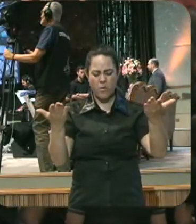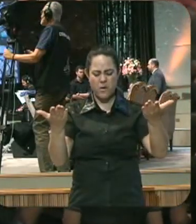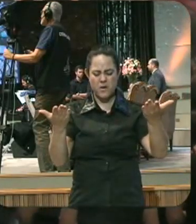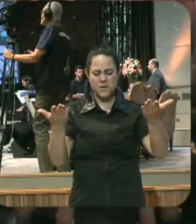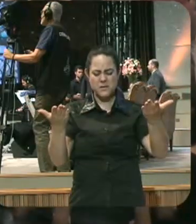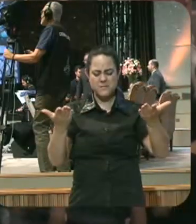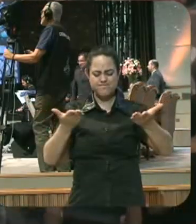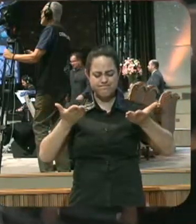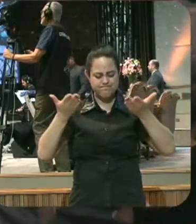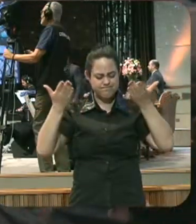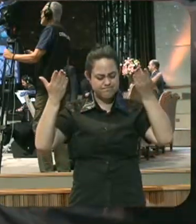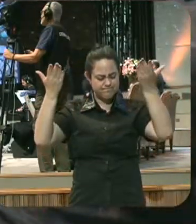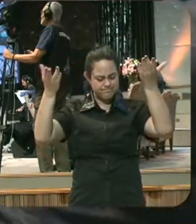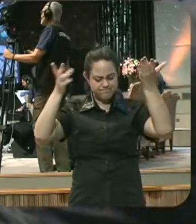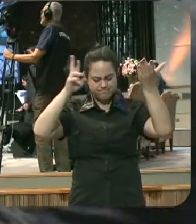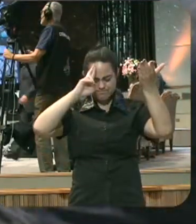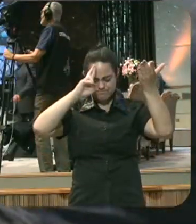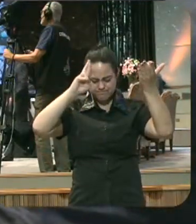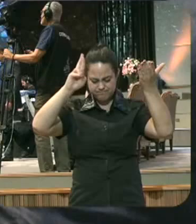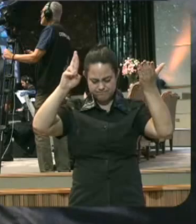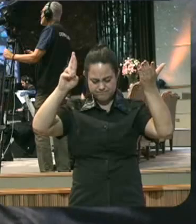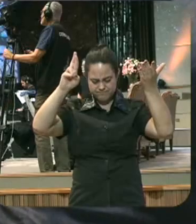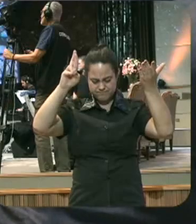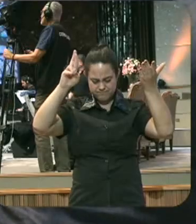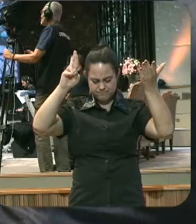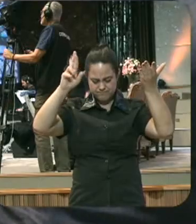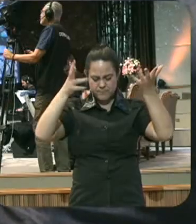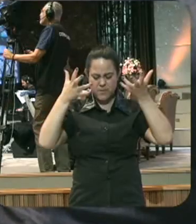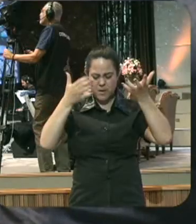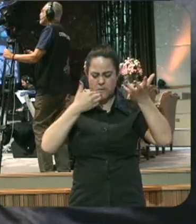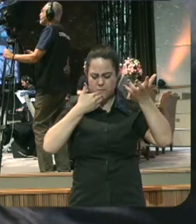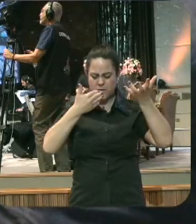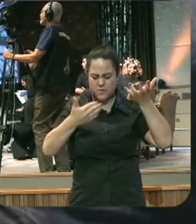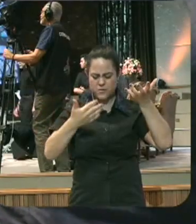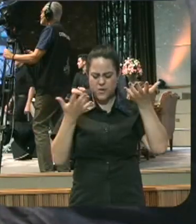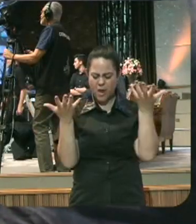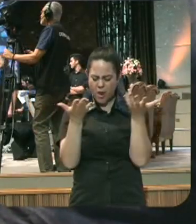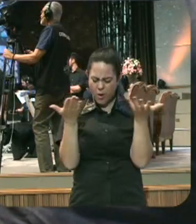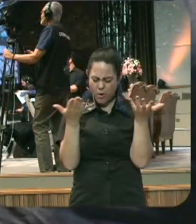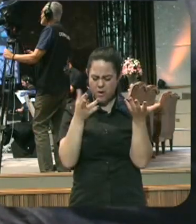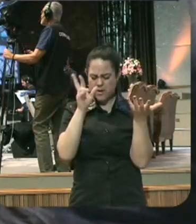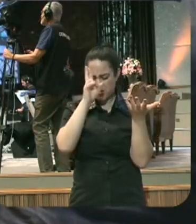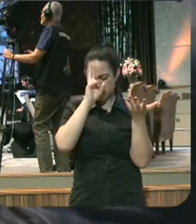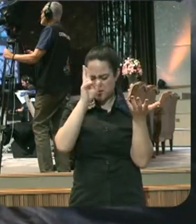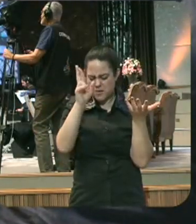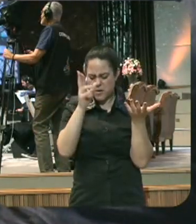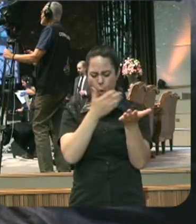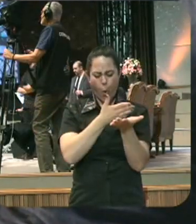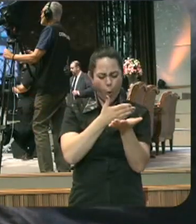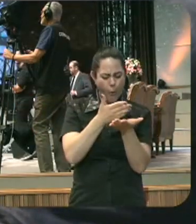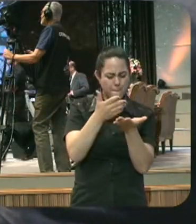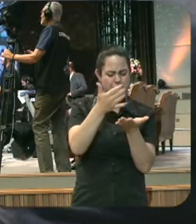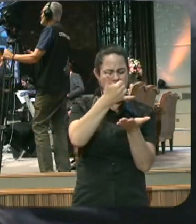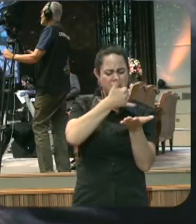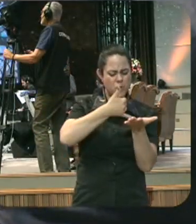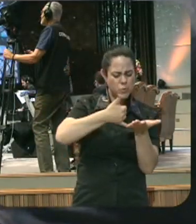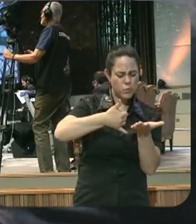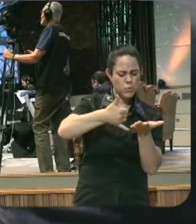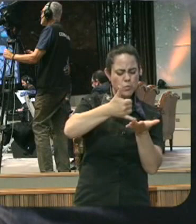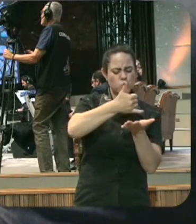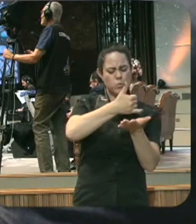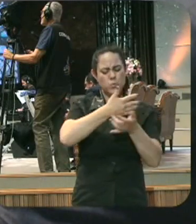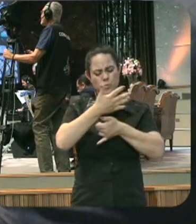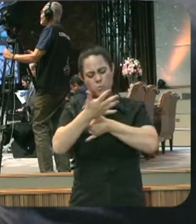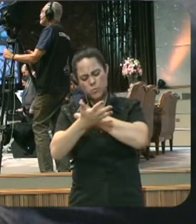estendidas agora diante do Senhor. E eu quero te pedir agora, Pai, começa a ungir esses teus